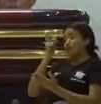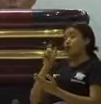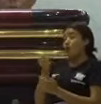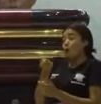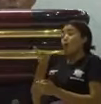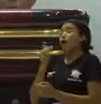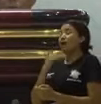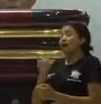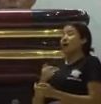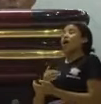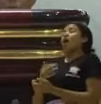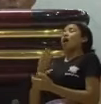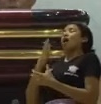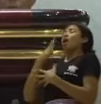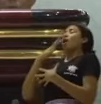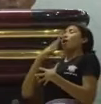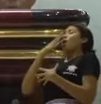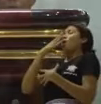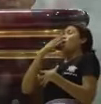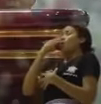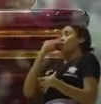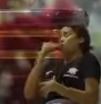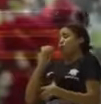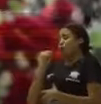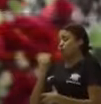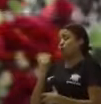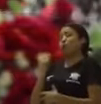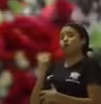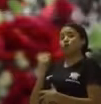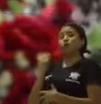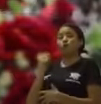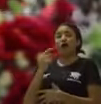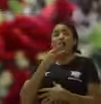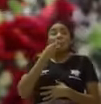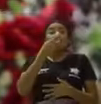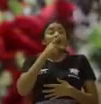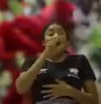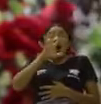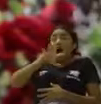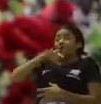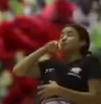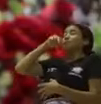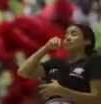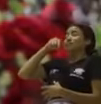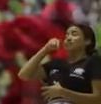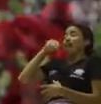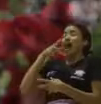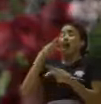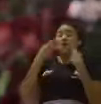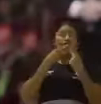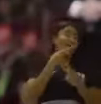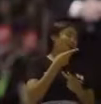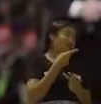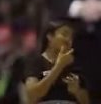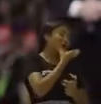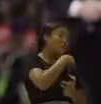Falei, Jesus, não faz isso comigo, não. Eu disse, filhote, papai está aqui, papai te ama.